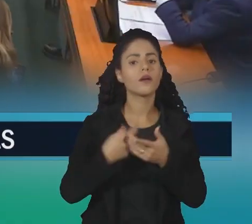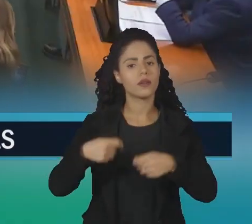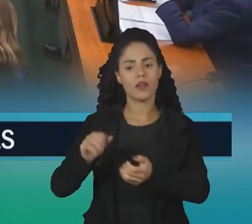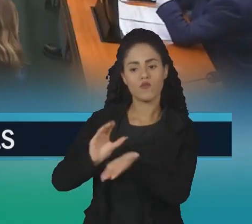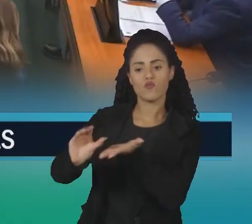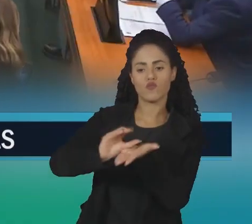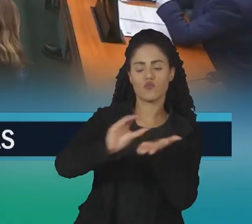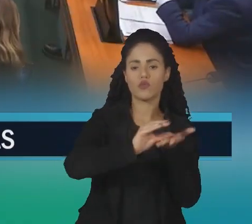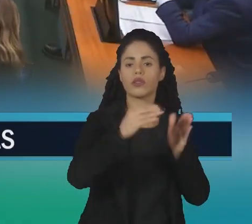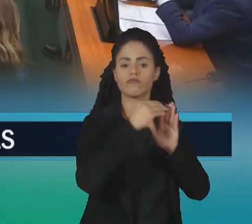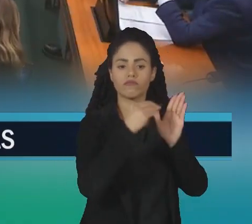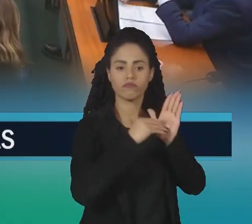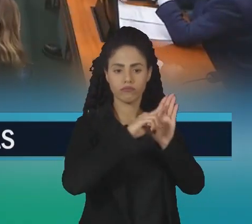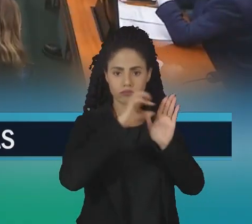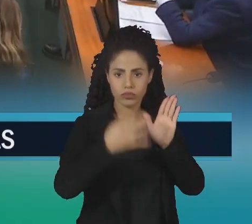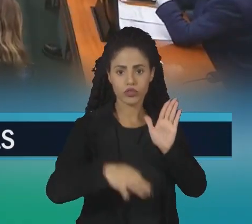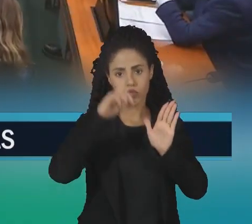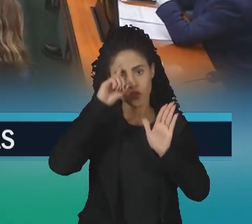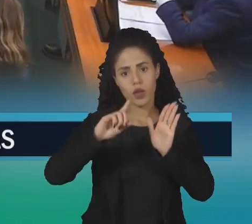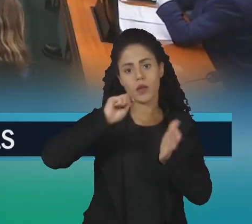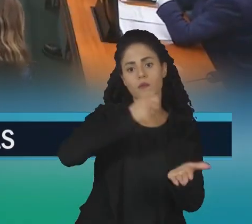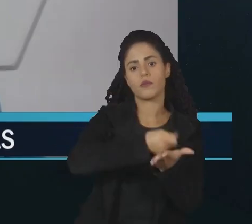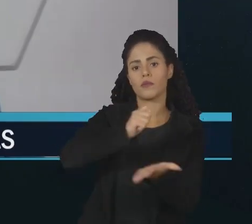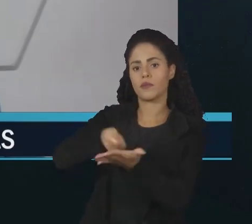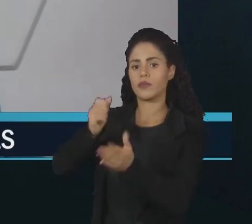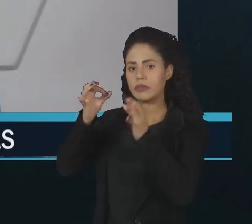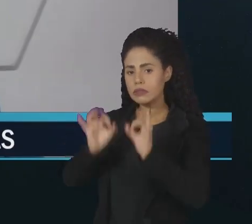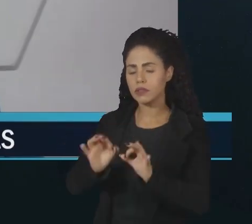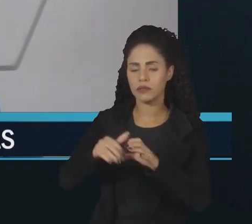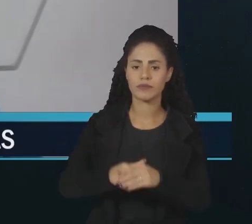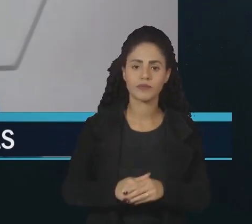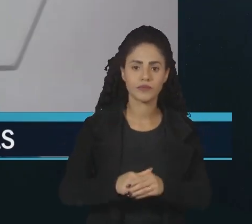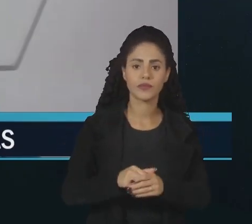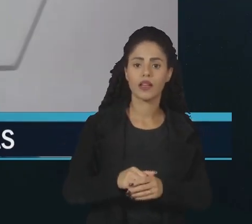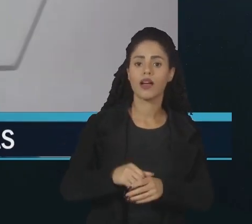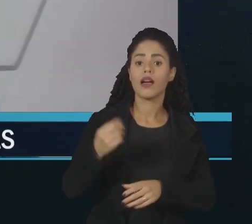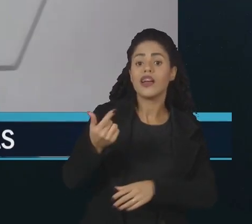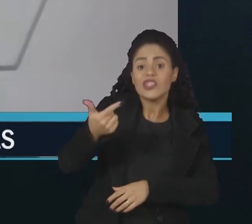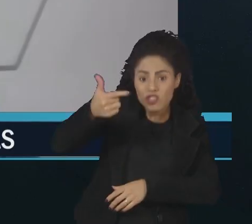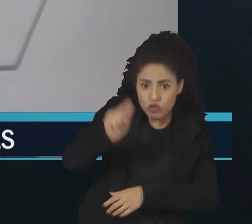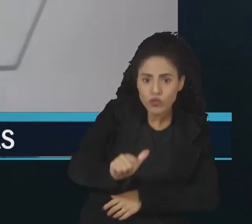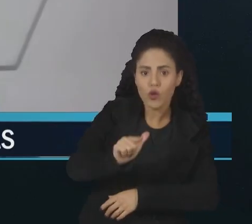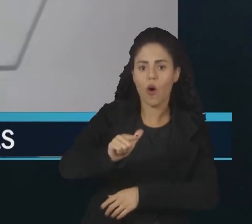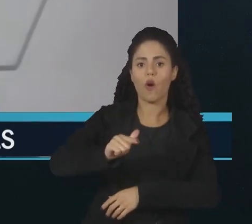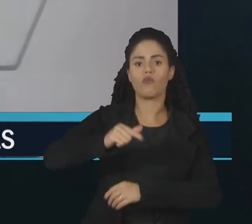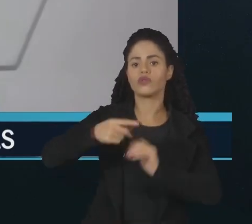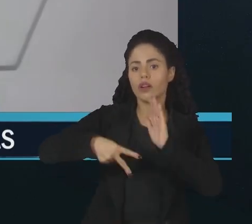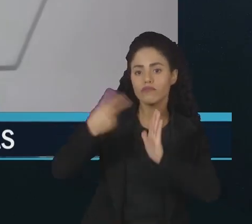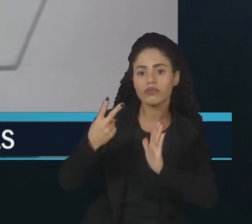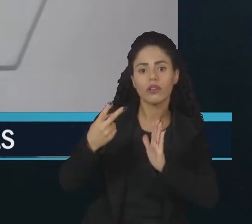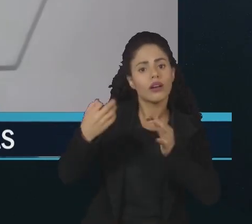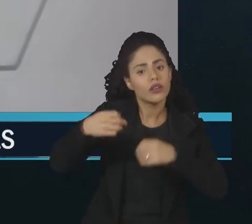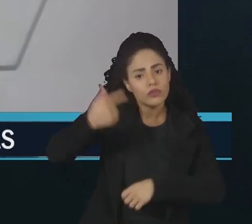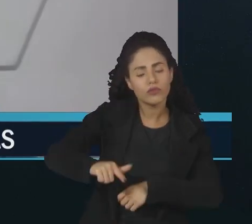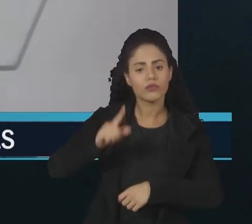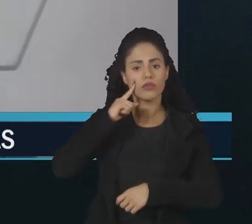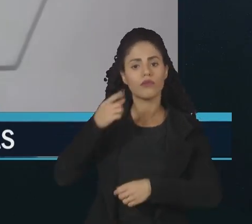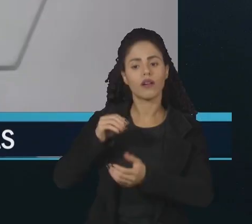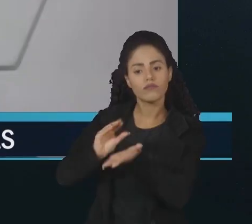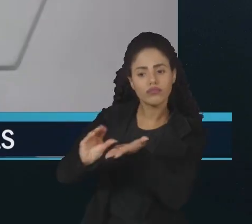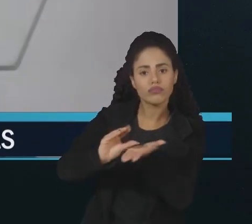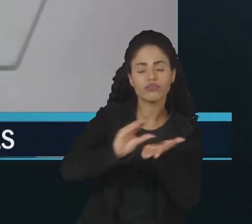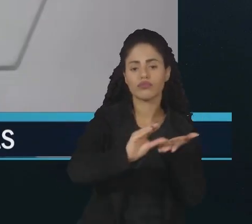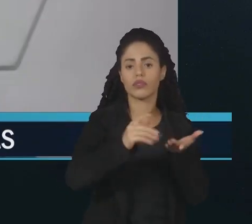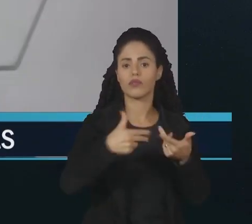respeitaria um calendário pré-definido de pagamentos. É a segunda vez que os repasses aos parlamentares eles têm a